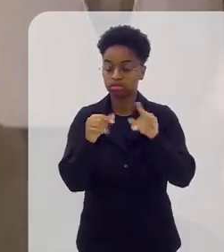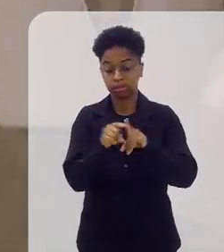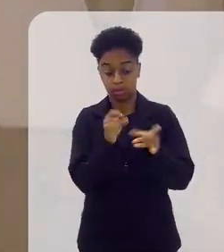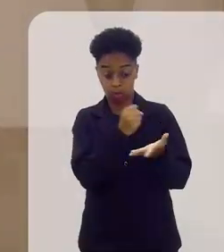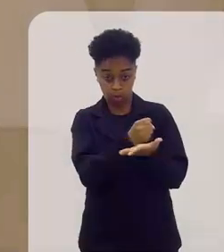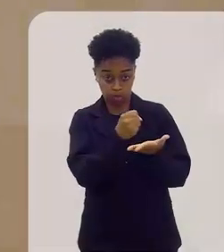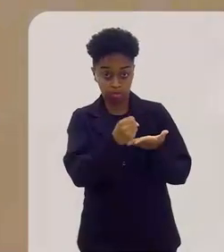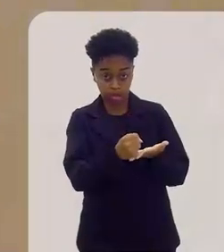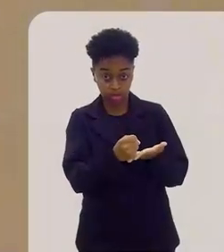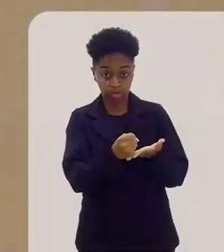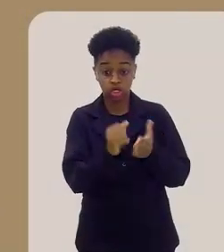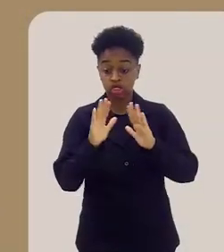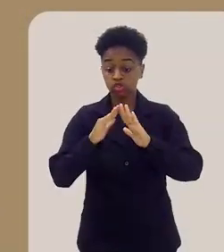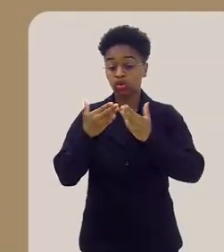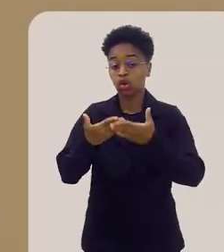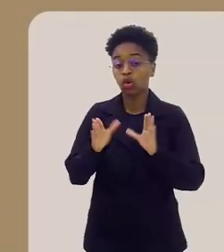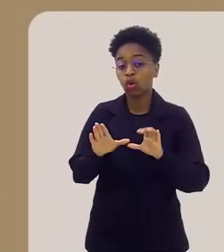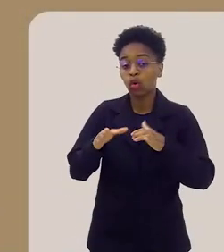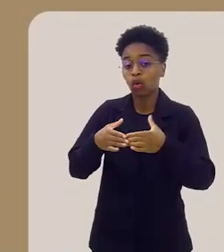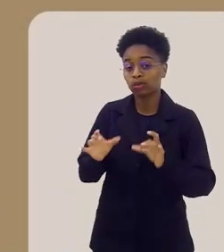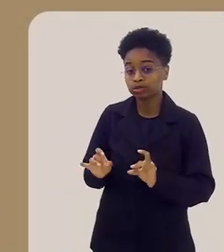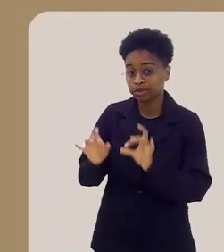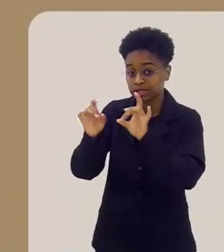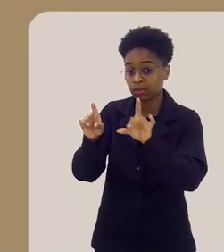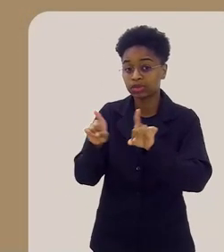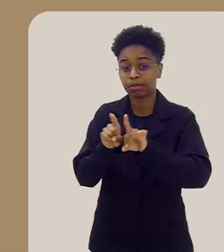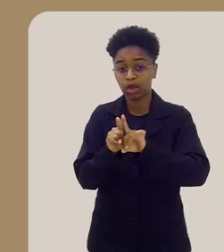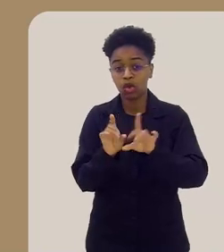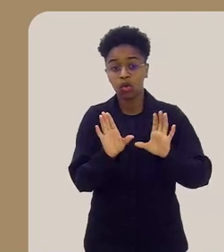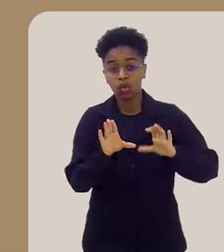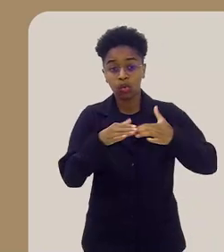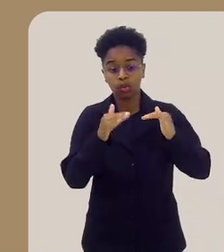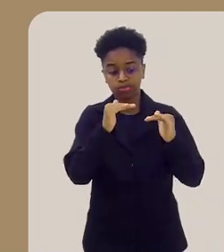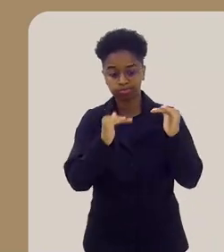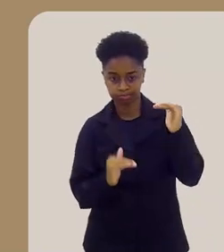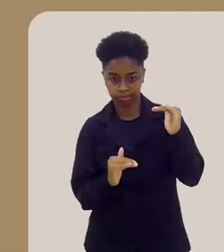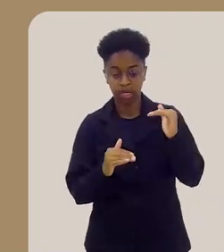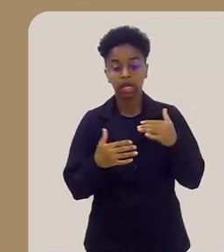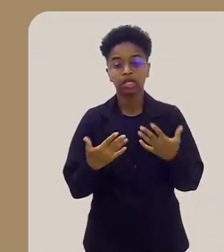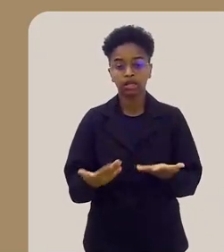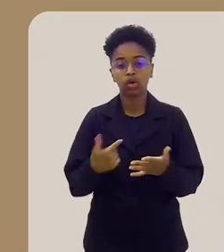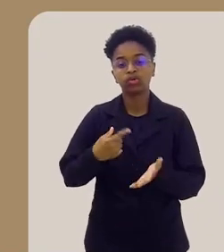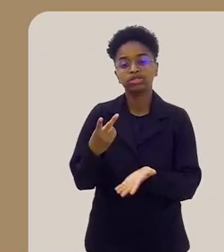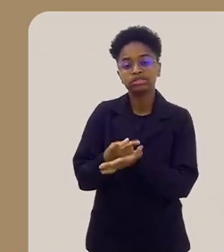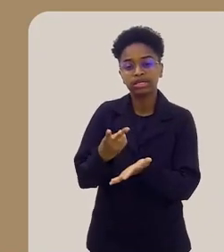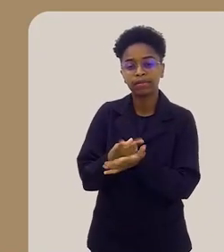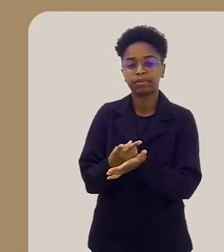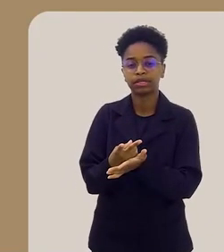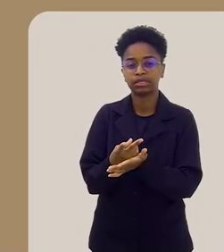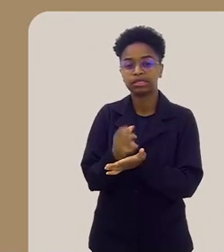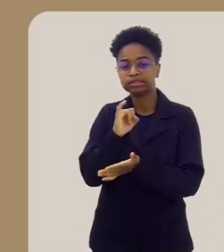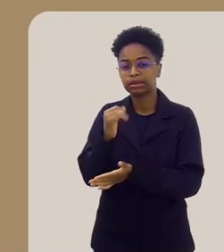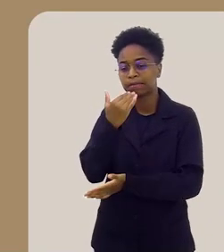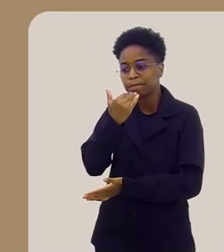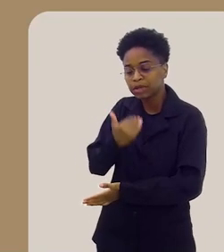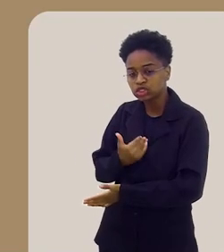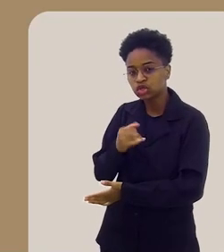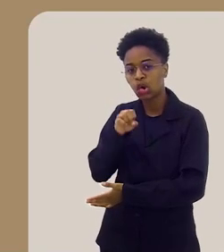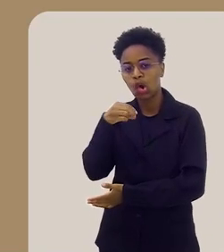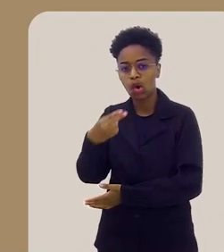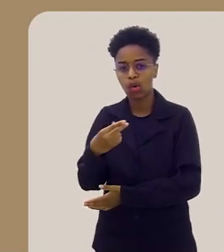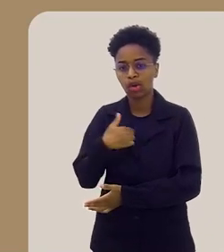maneira, inclusive em termos de contrato, as escolas do grupo especial e as escolas do grupo de acesso. Então, sempre que eu